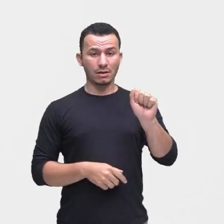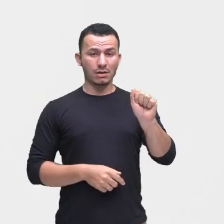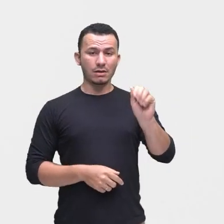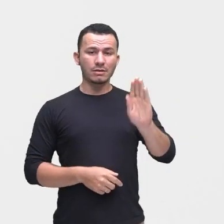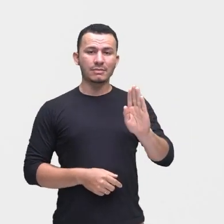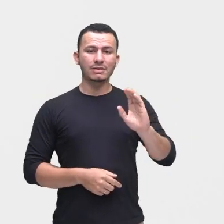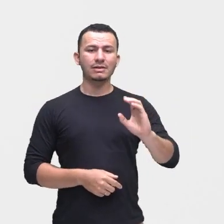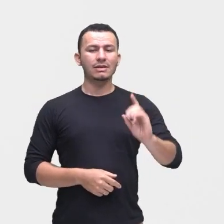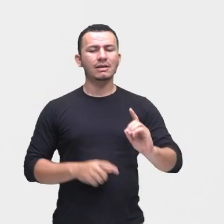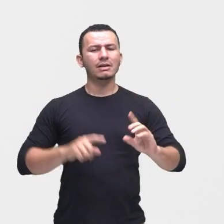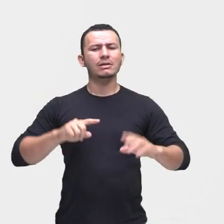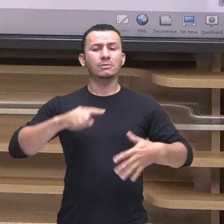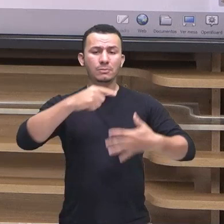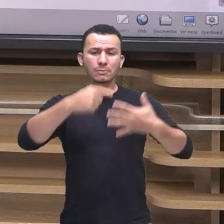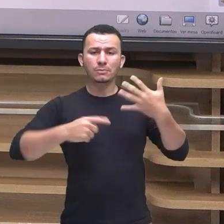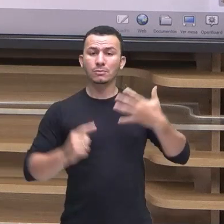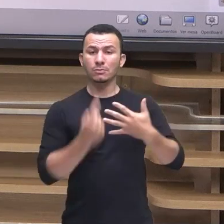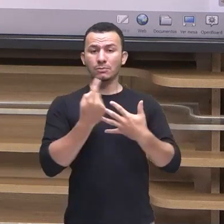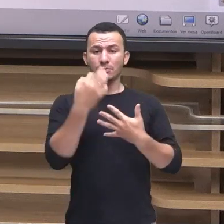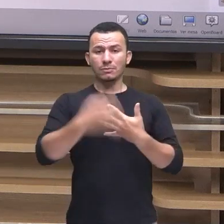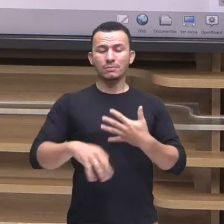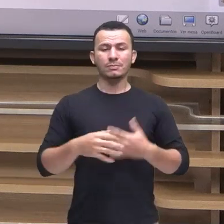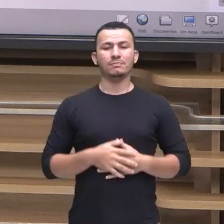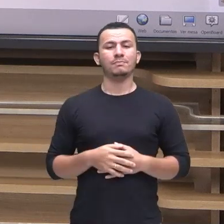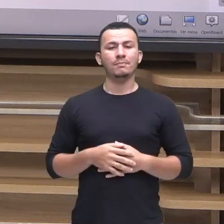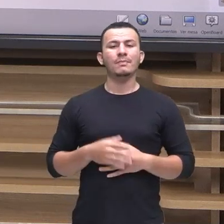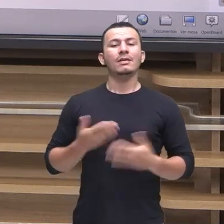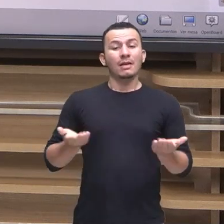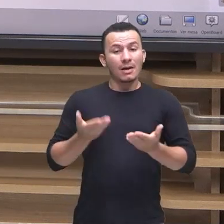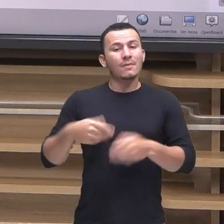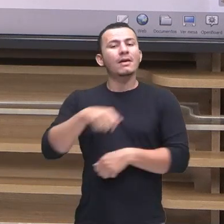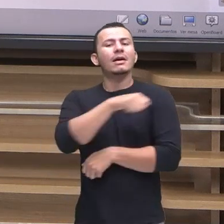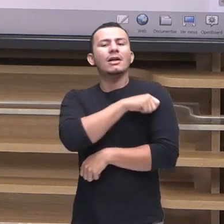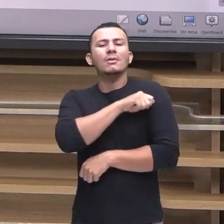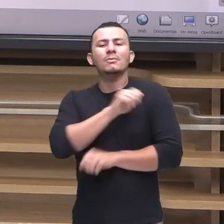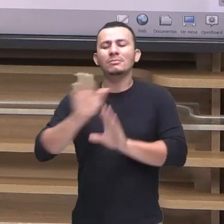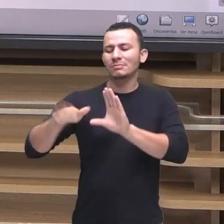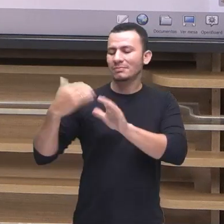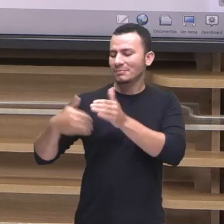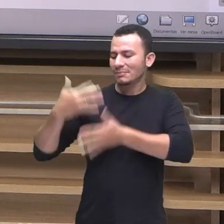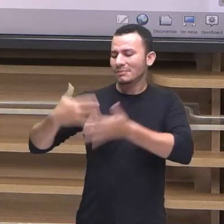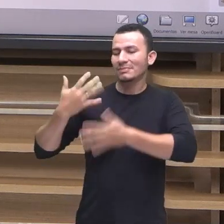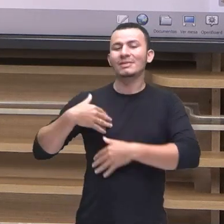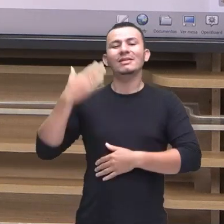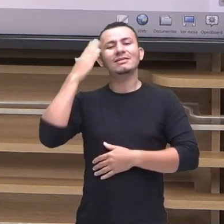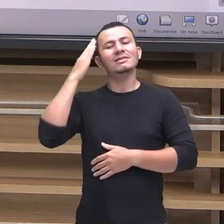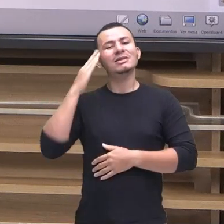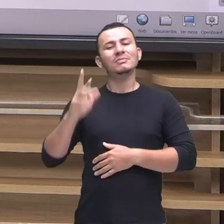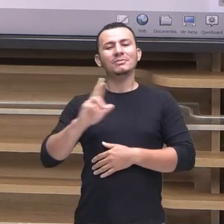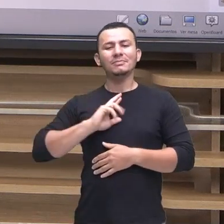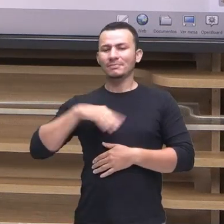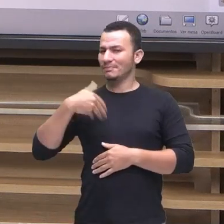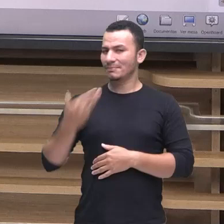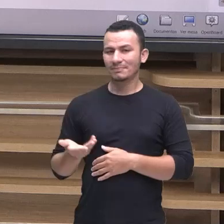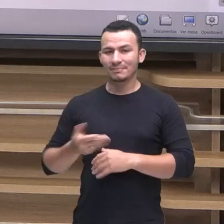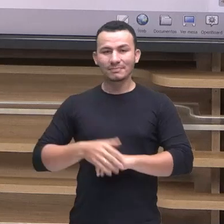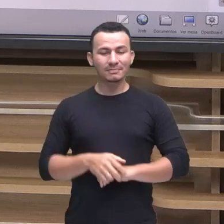alternativa D. E aí vamos ver aqui a resposta de vocês. Olha só, nós tivemos a participação,